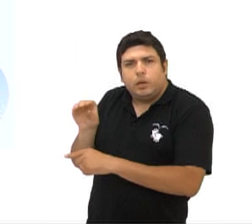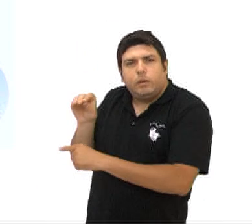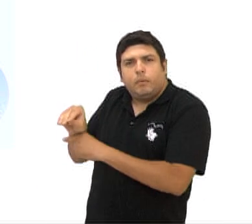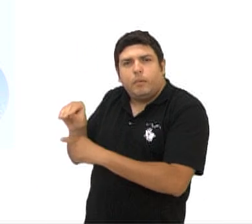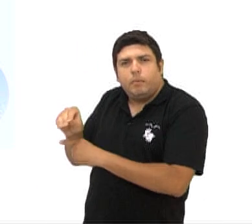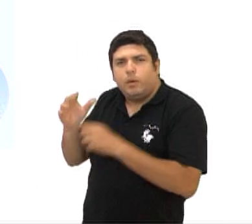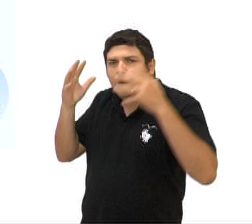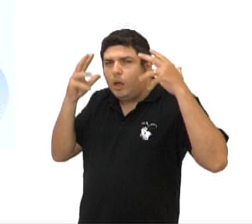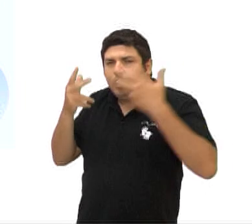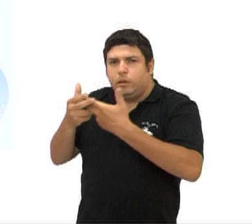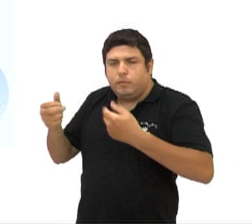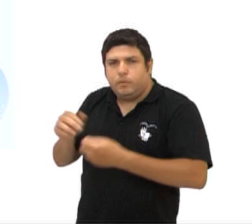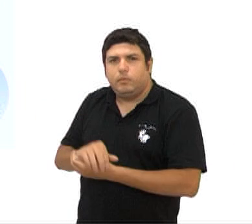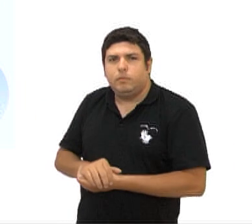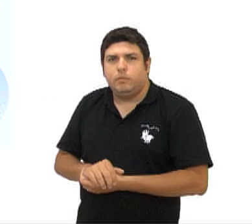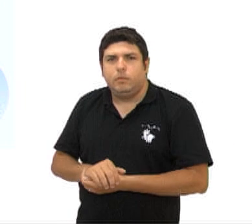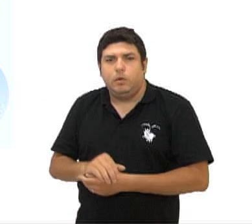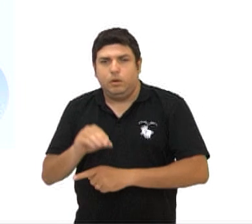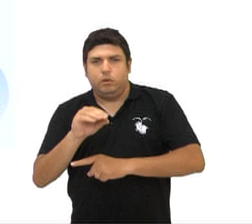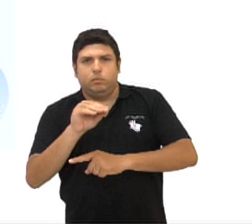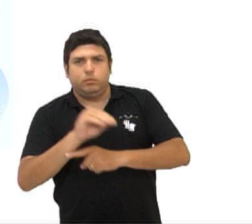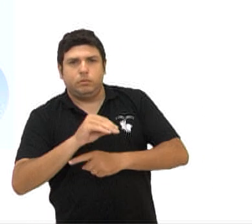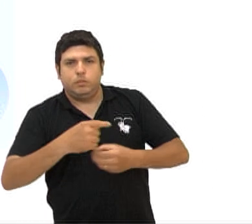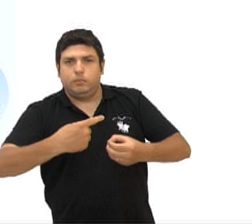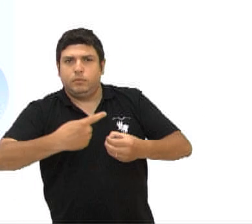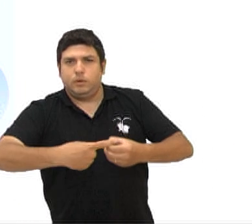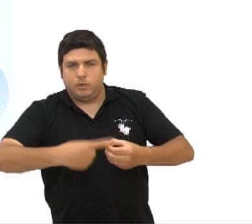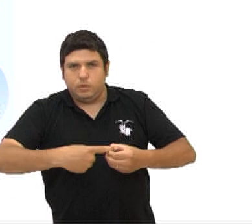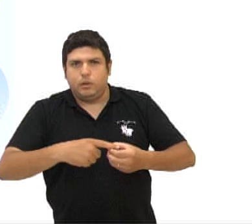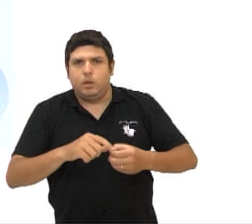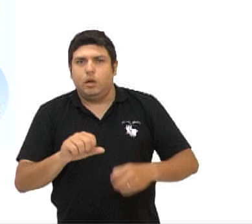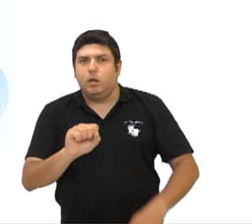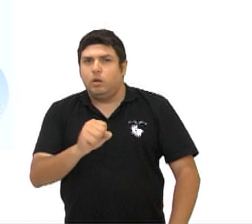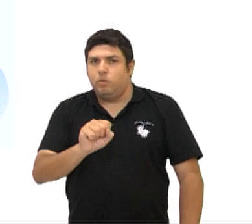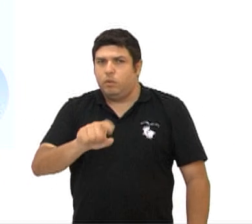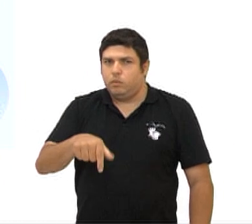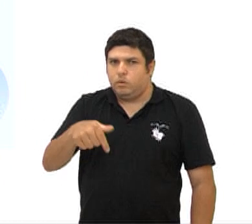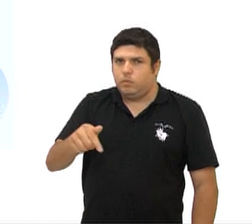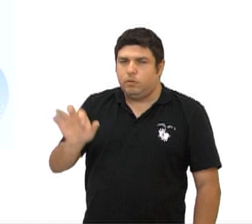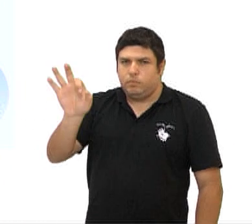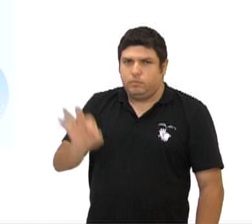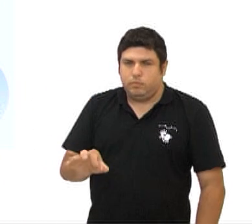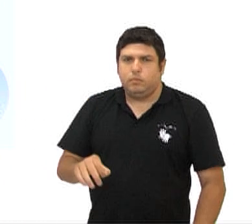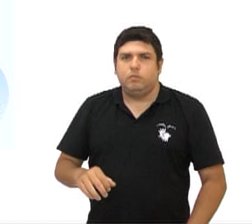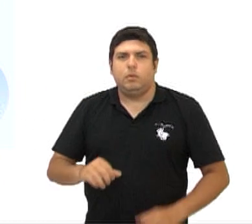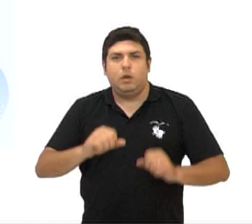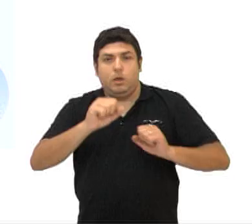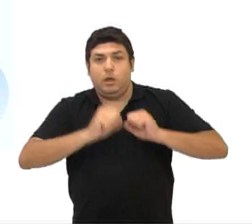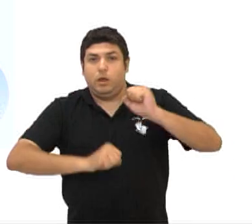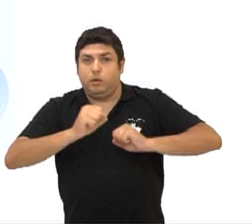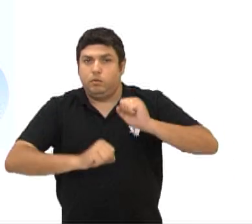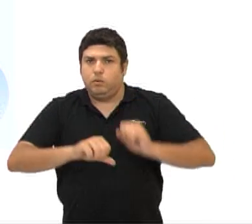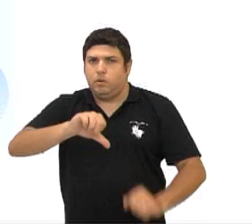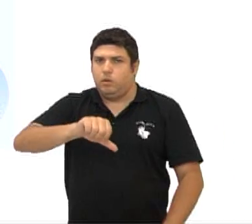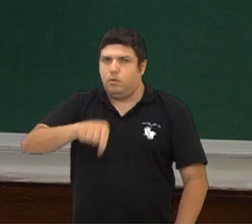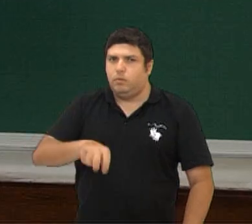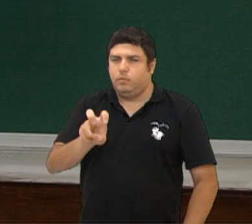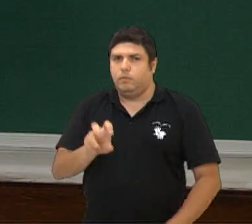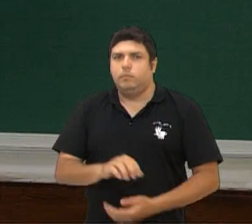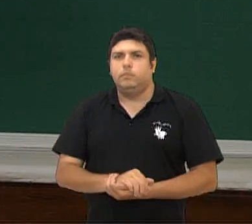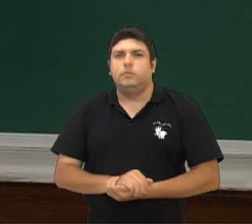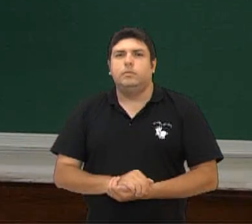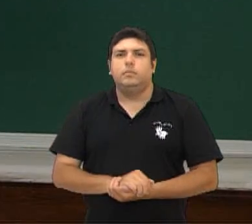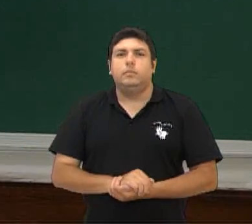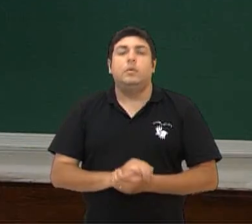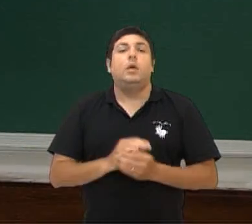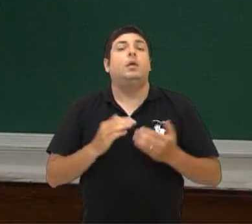11%. Abastecimento urbano, que é o que a gente está usando ali, 8,7%, a indústria 9,5%. Então, não é,